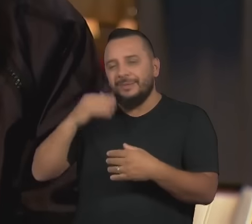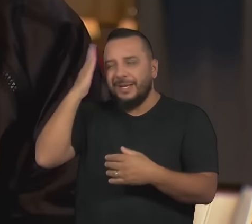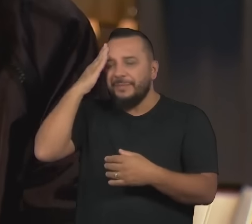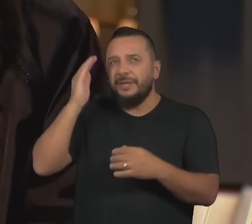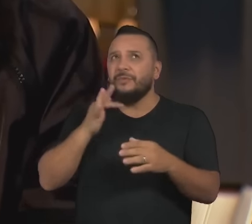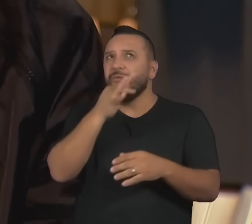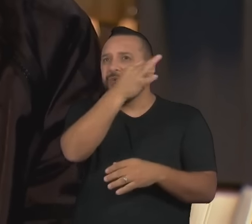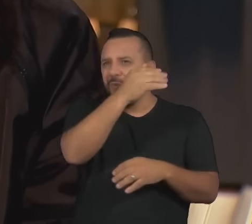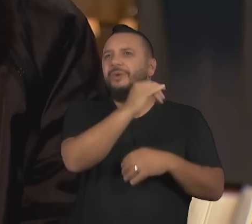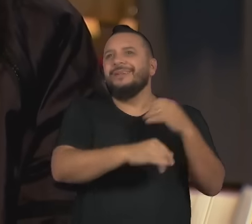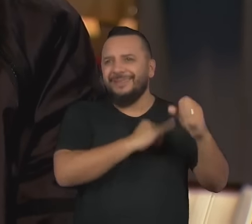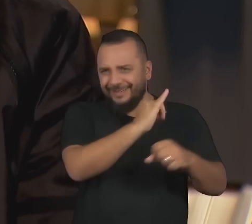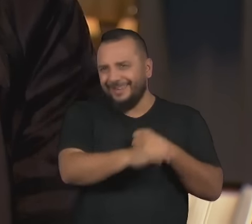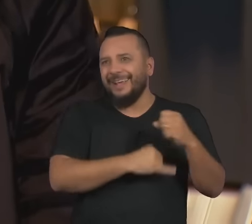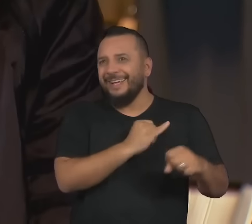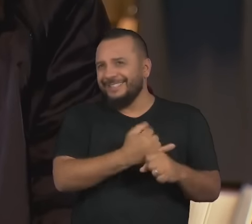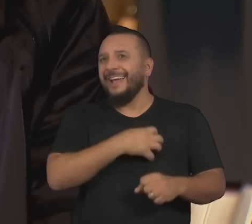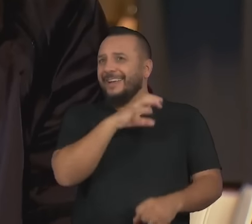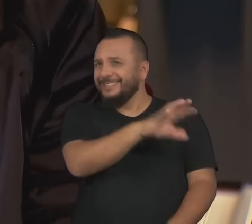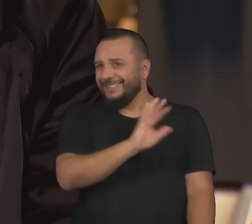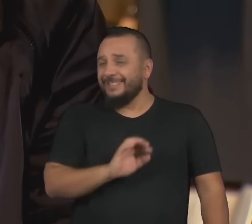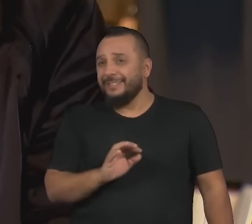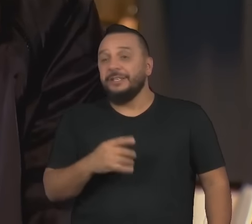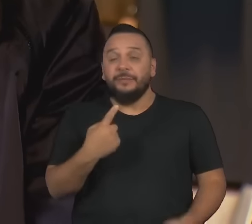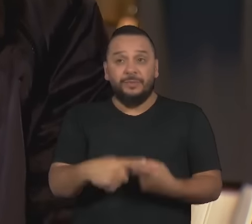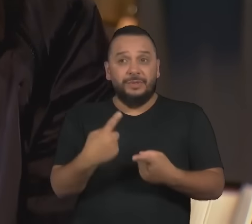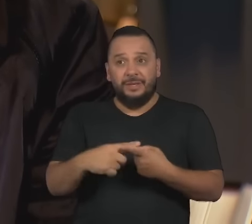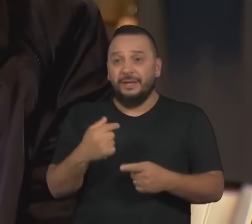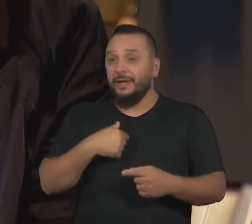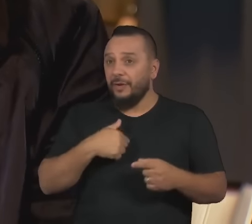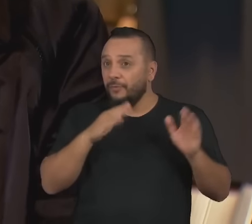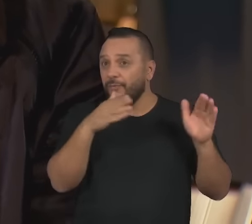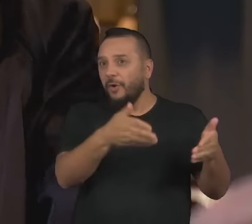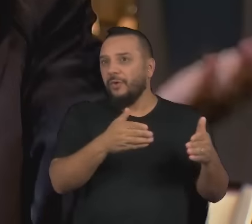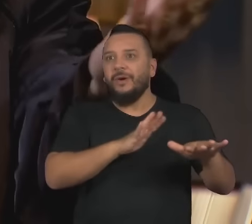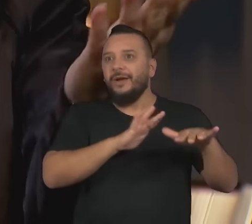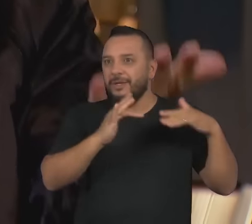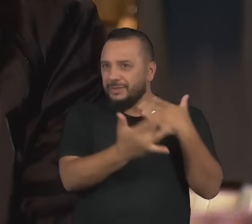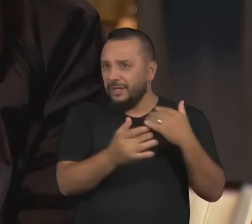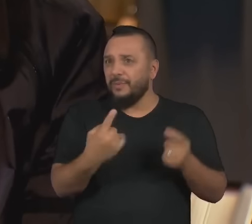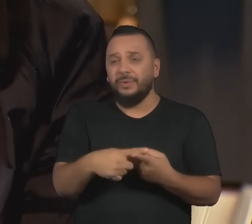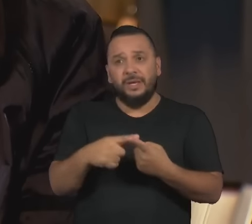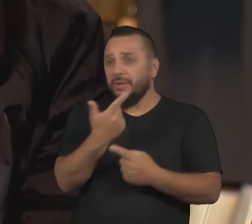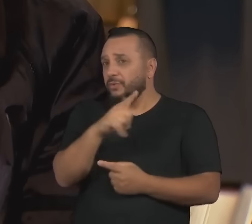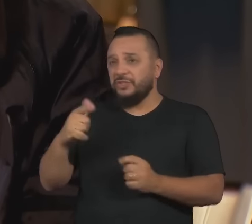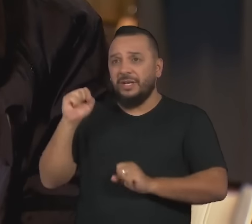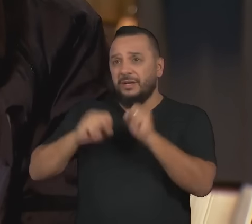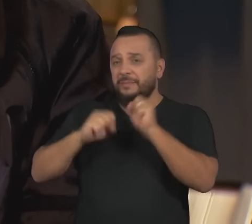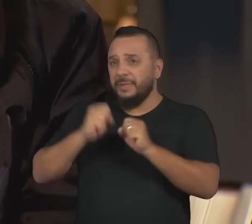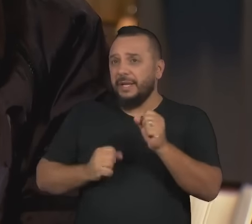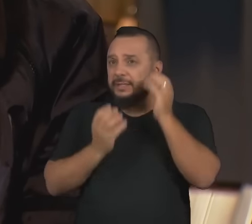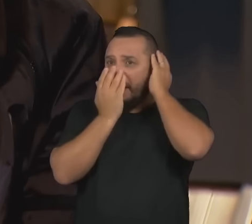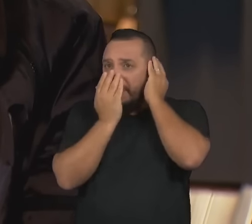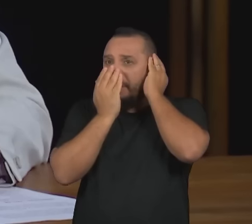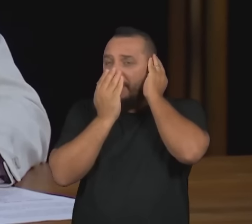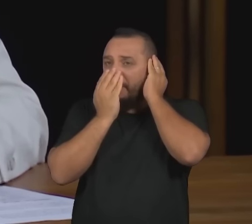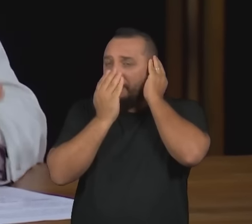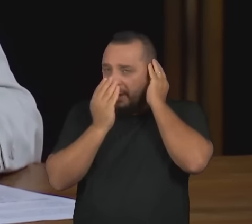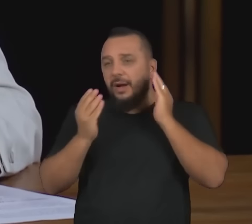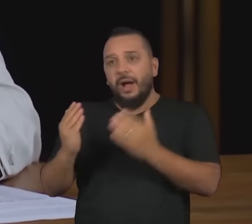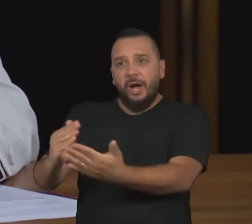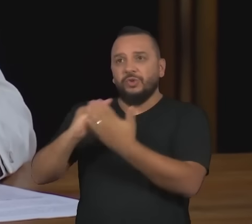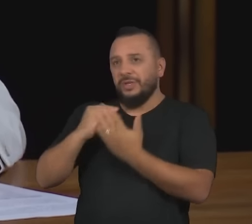todo voltado para as redes sociais. Eu não tinha gravadora, eu não tinha indústria, eu não tinha ninguém que fizesse marketing para o meu trabalho. Sim. E o que